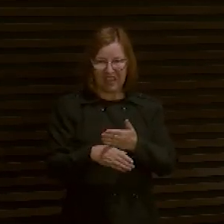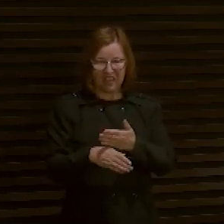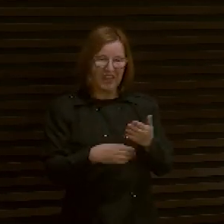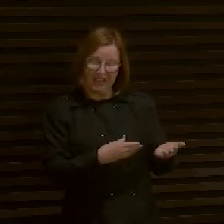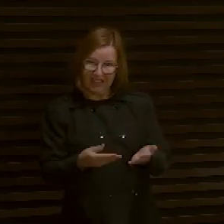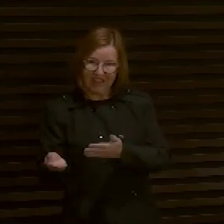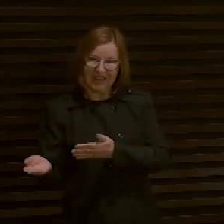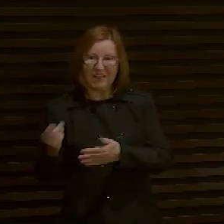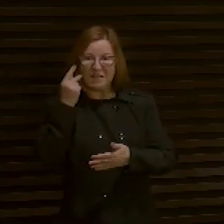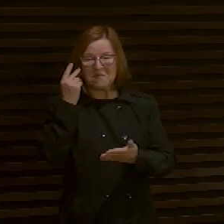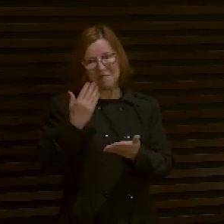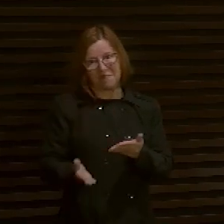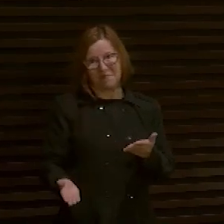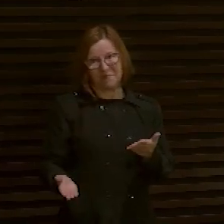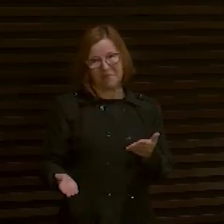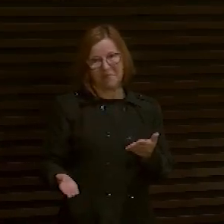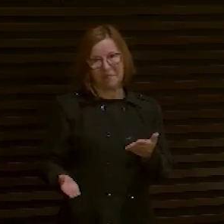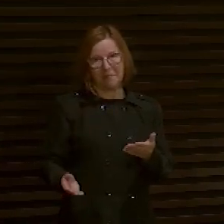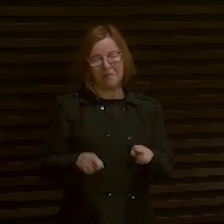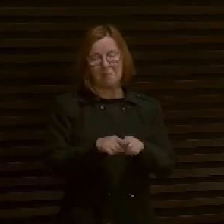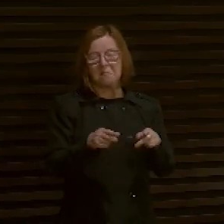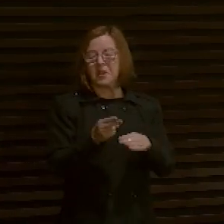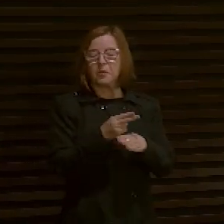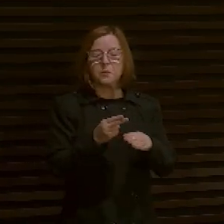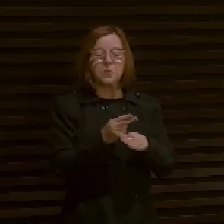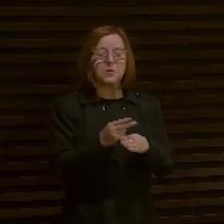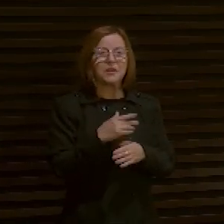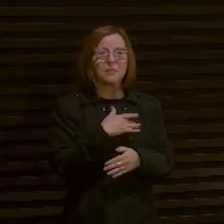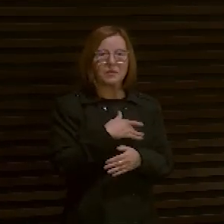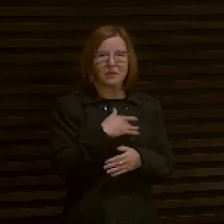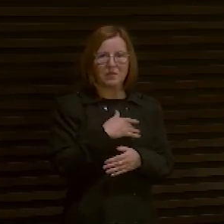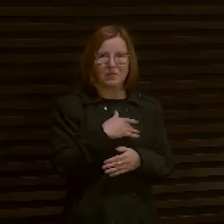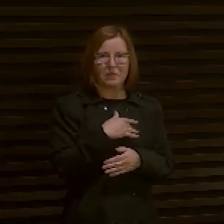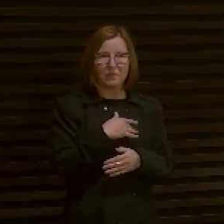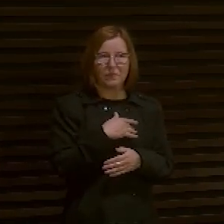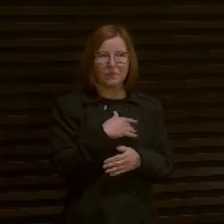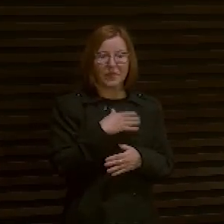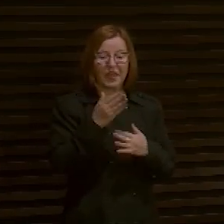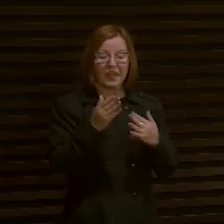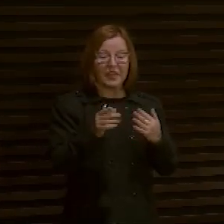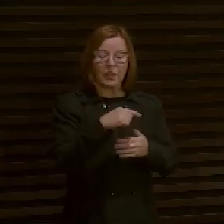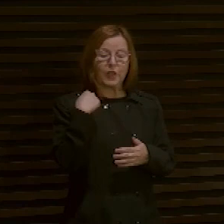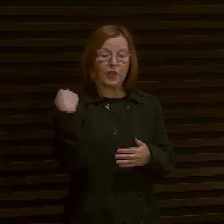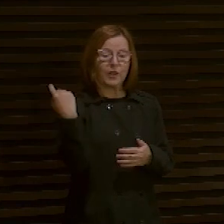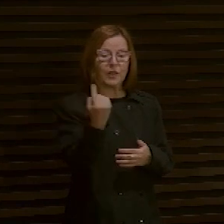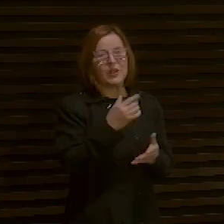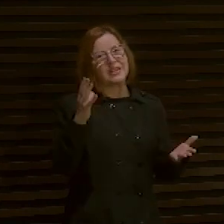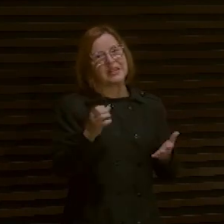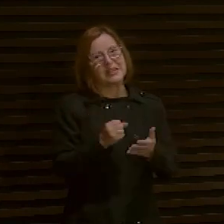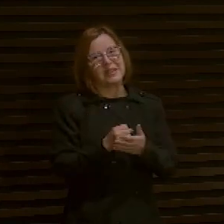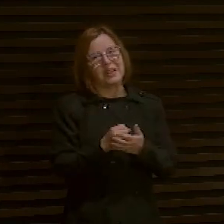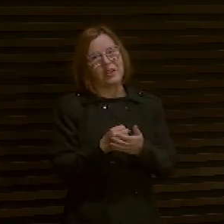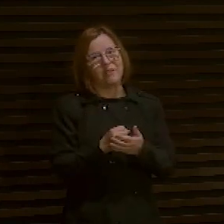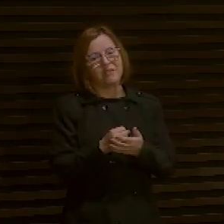com elas junto para a perdição, e não buscam misericórdia em nós que fomos alcançados unicamente pela